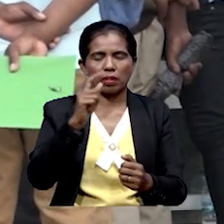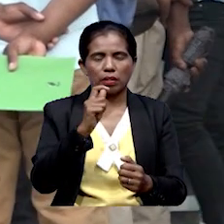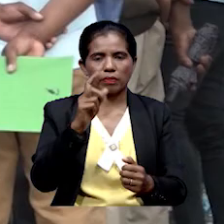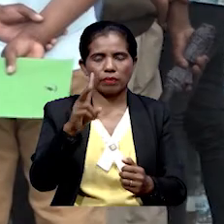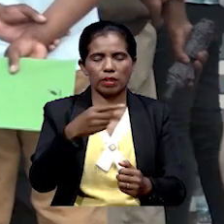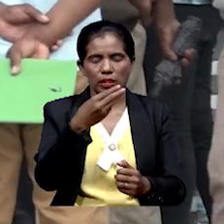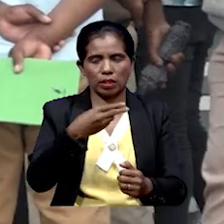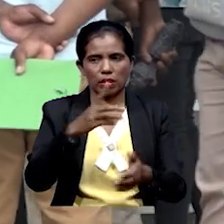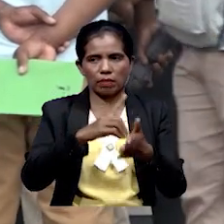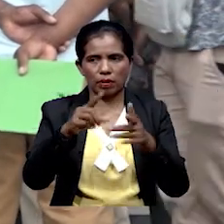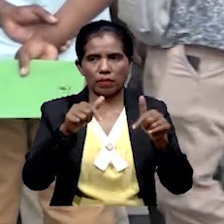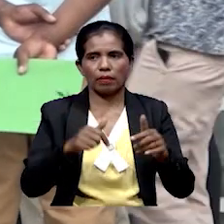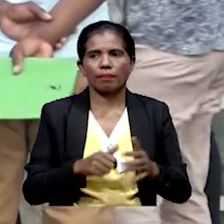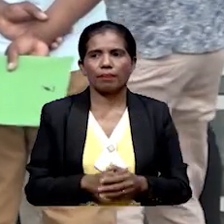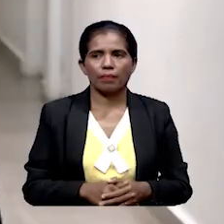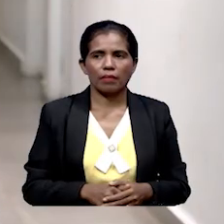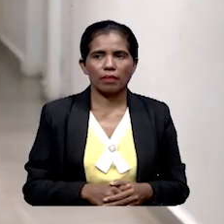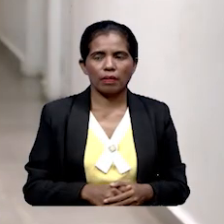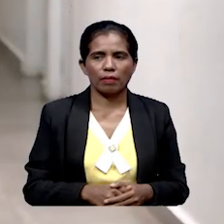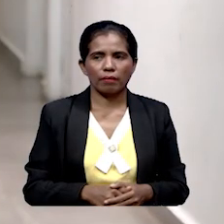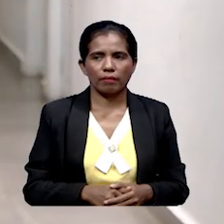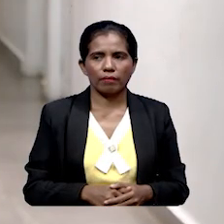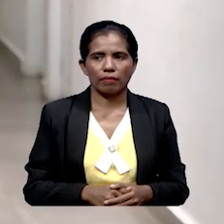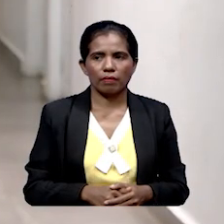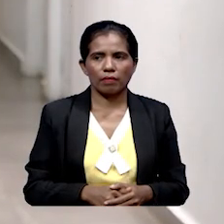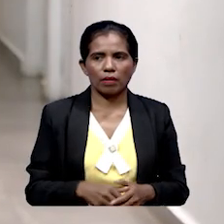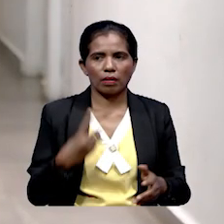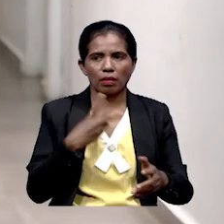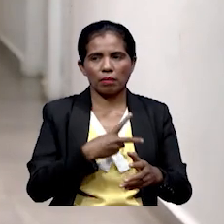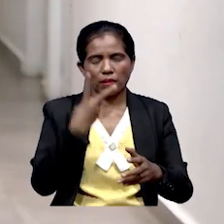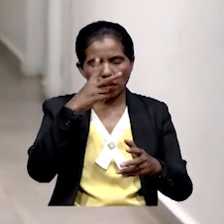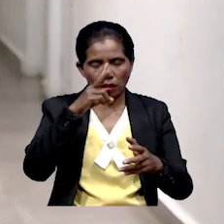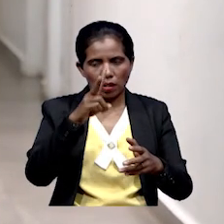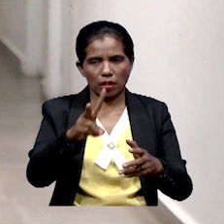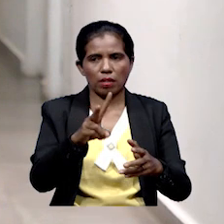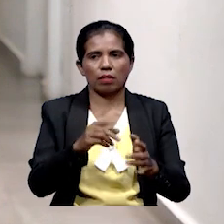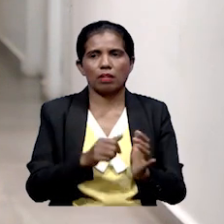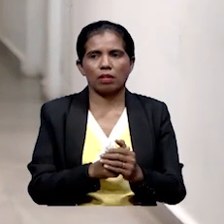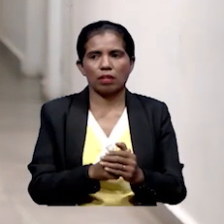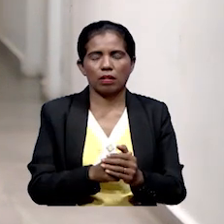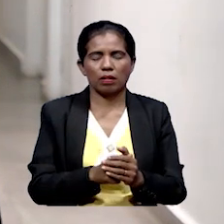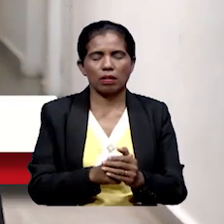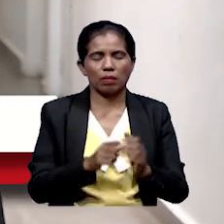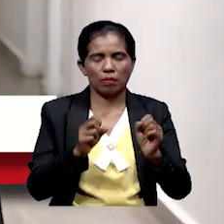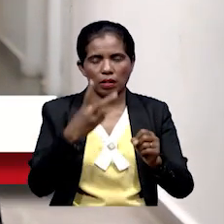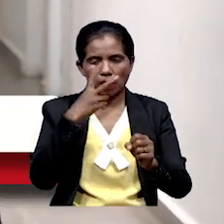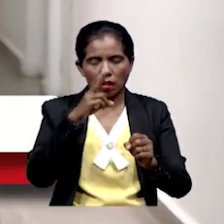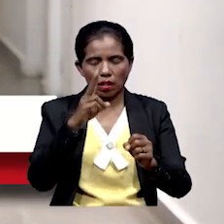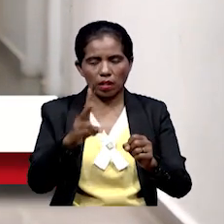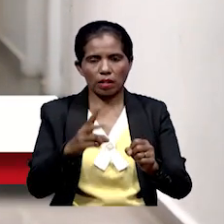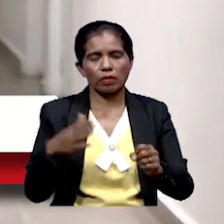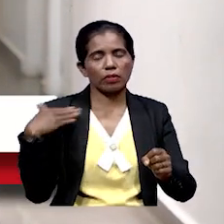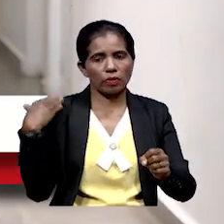nem. Mas naturalmente que sinto que há uma expectativa legítima dos